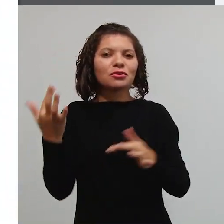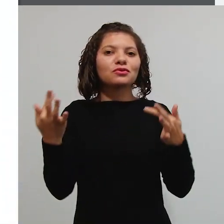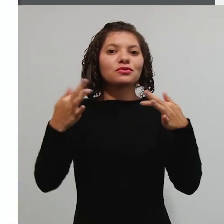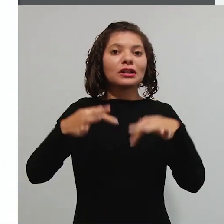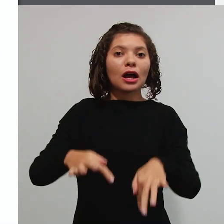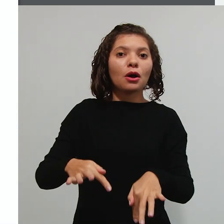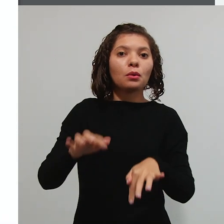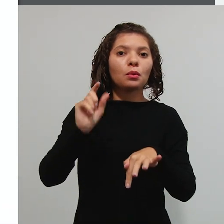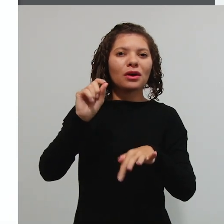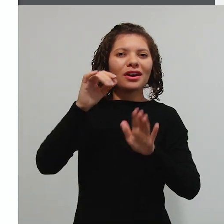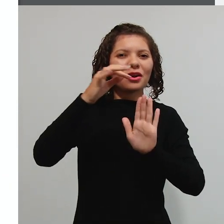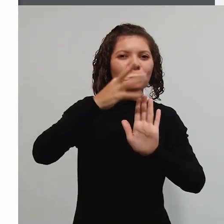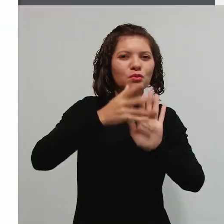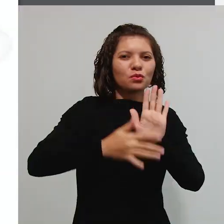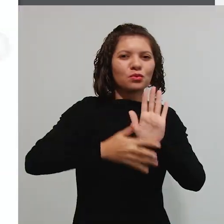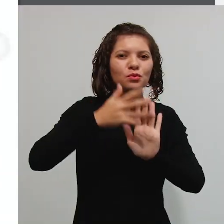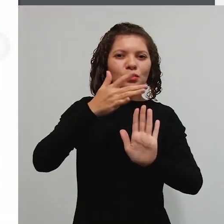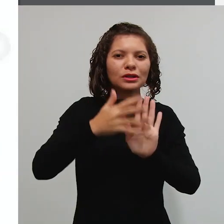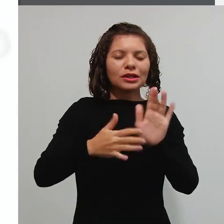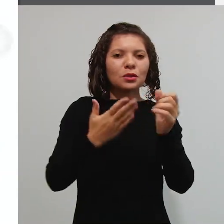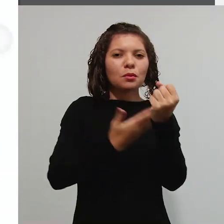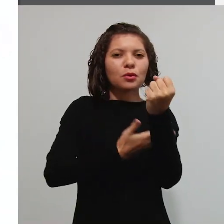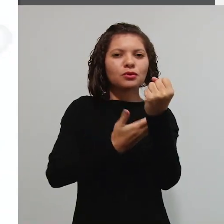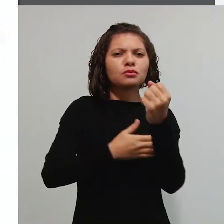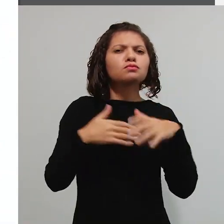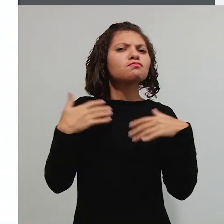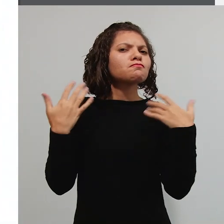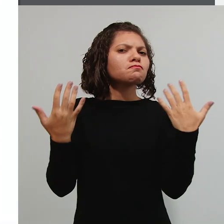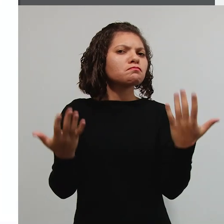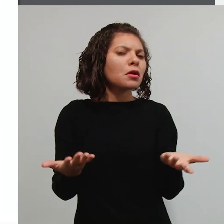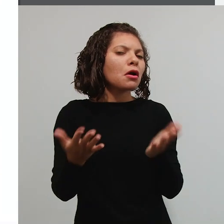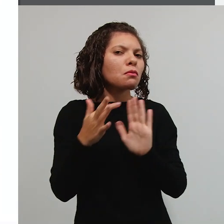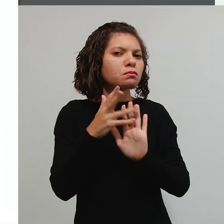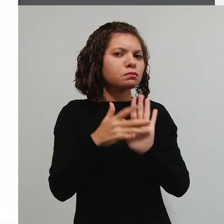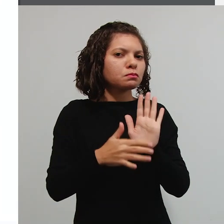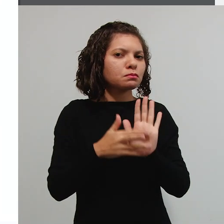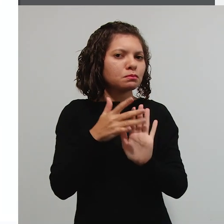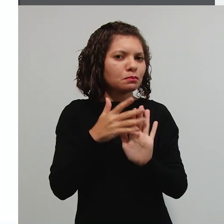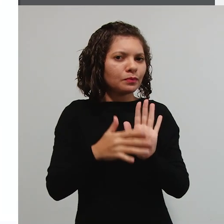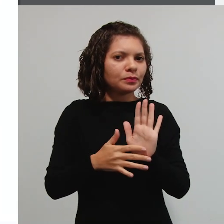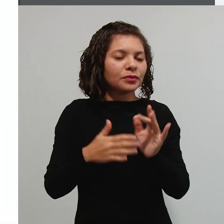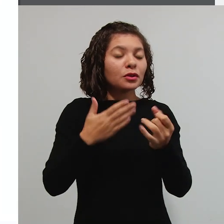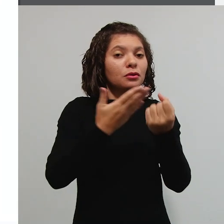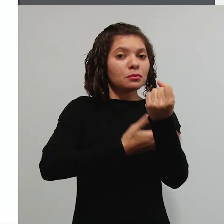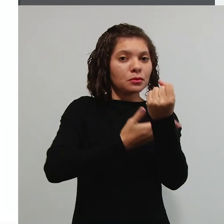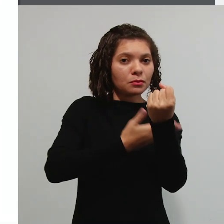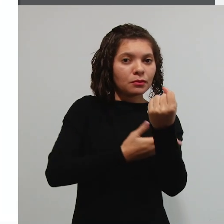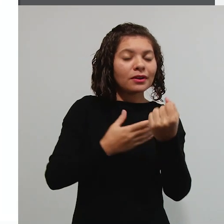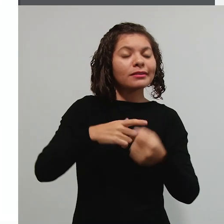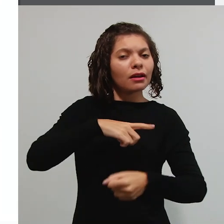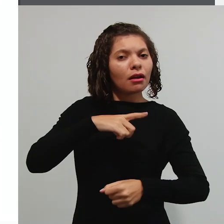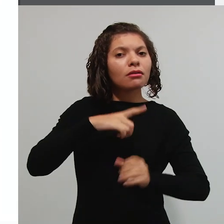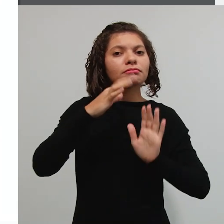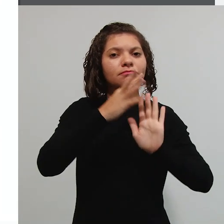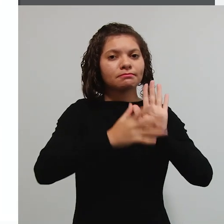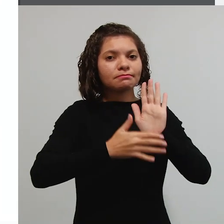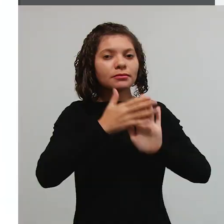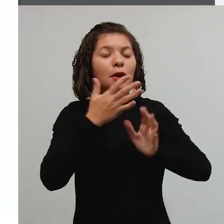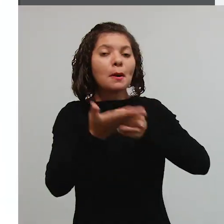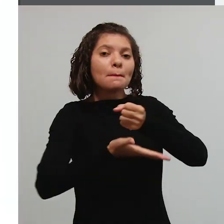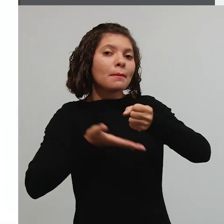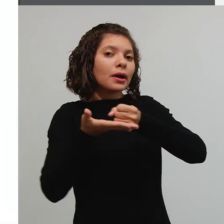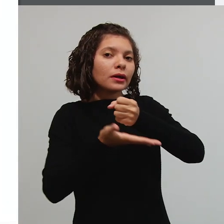tem o roteiro do portfólio. Qual que é o roteiro, O nosso portfólio, ele tem um roteiro